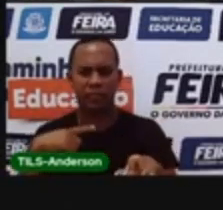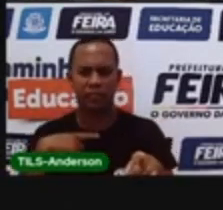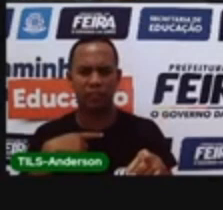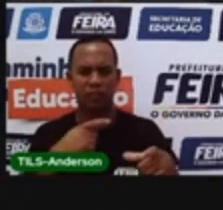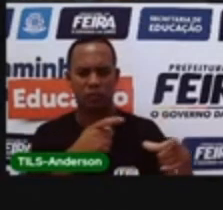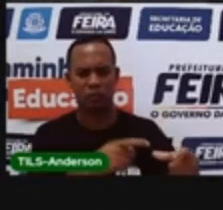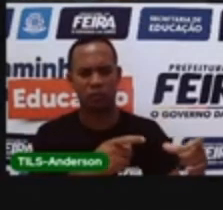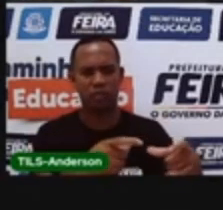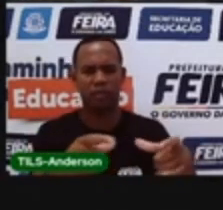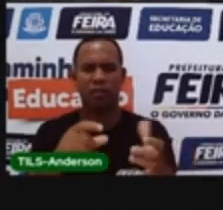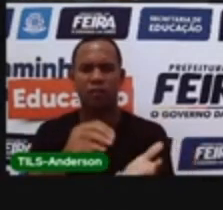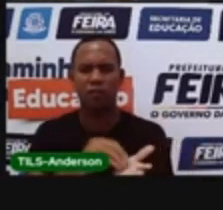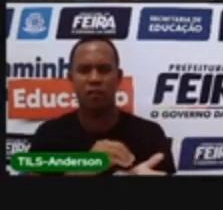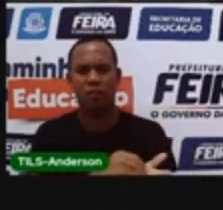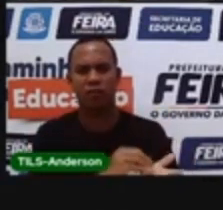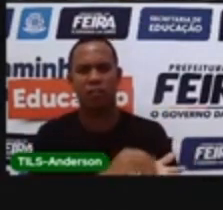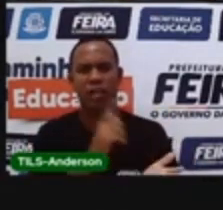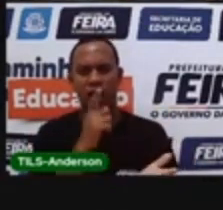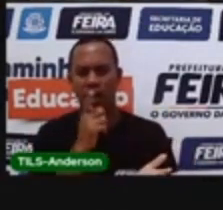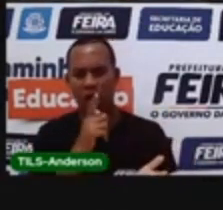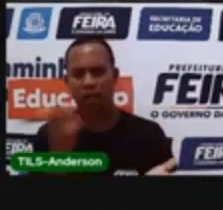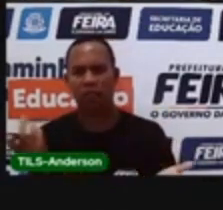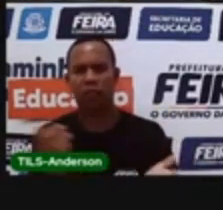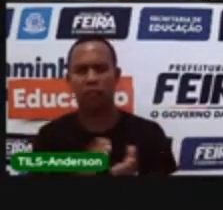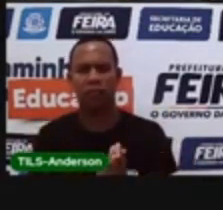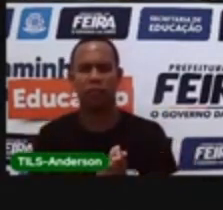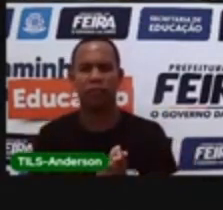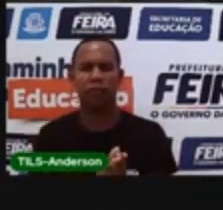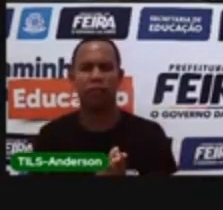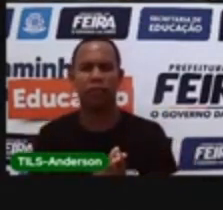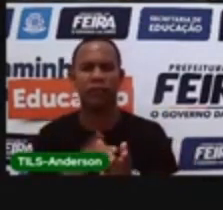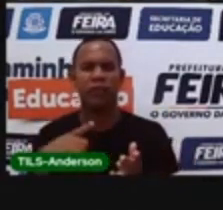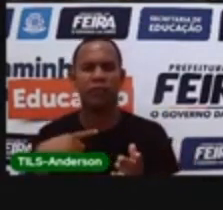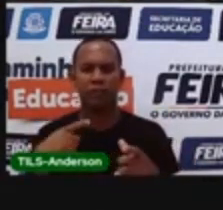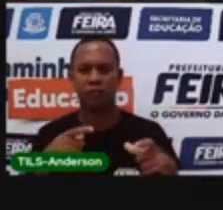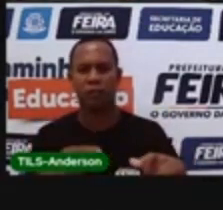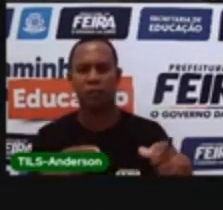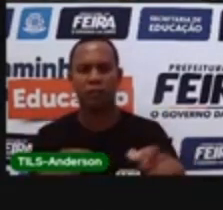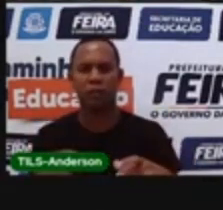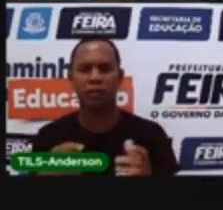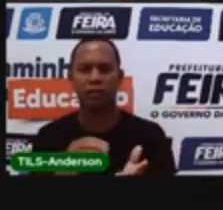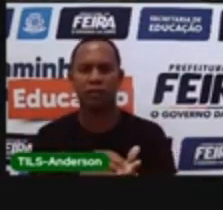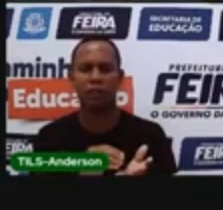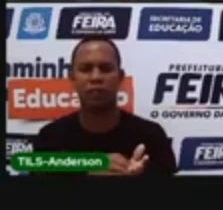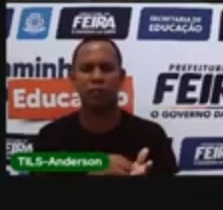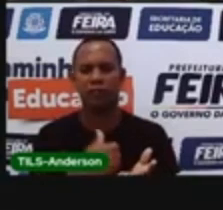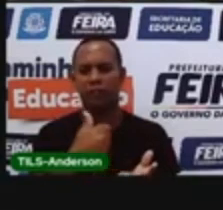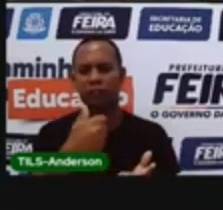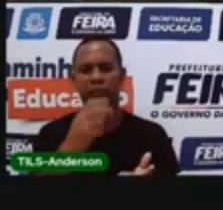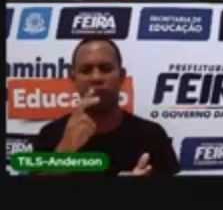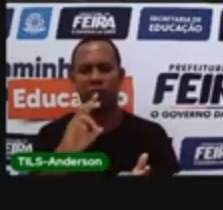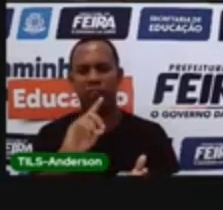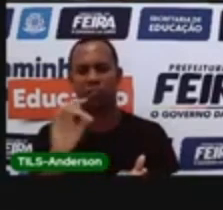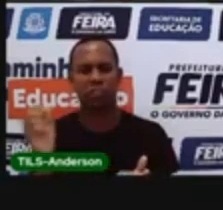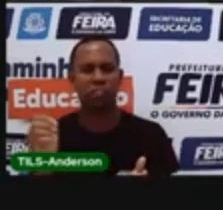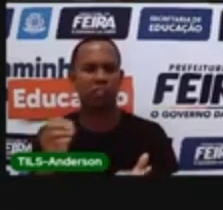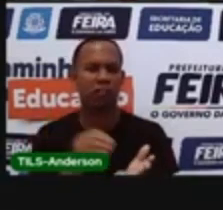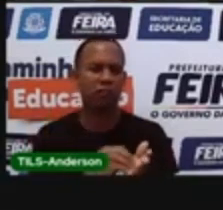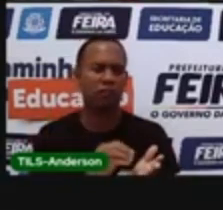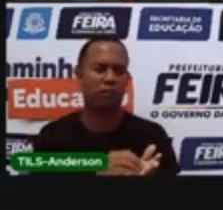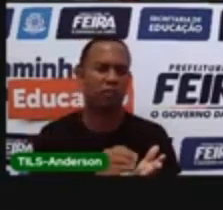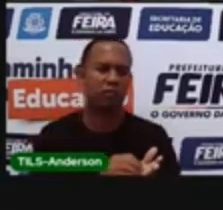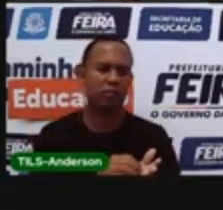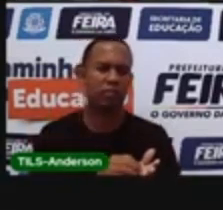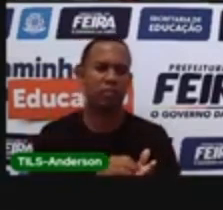água falta. E que aí as pessoas passam 15 dias sem água, que não tem rede de esgoto e que o esgoto é